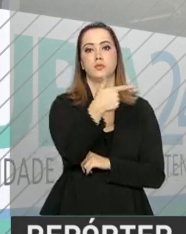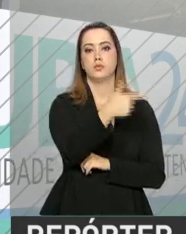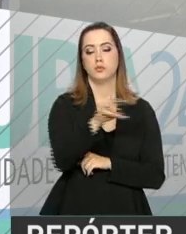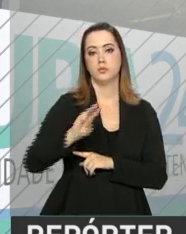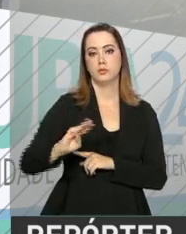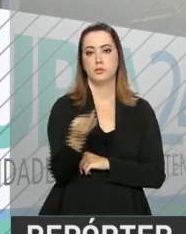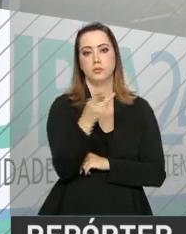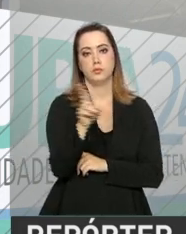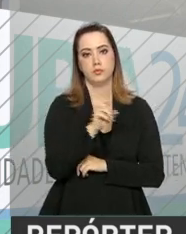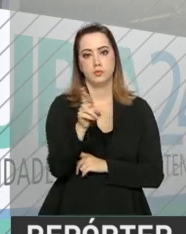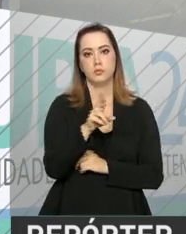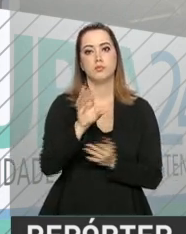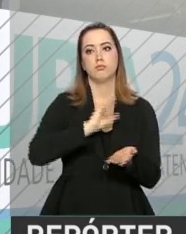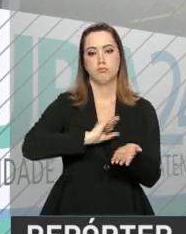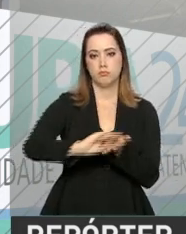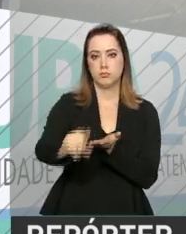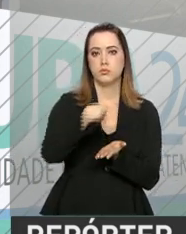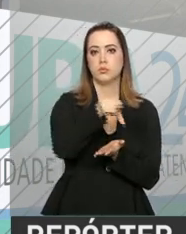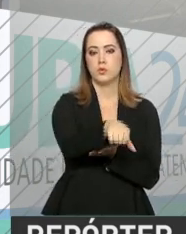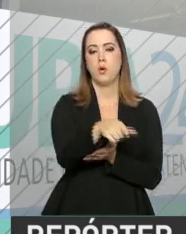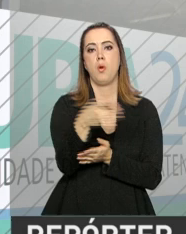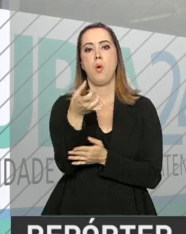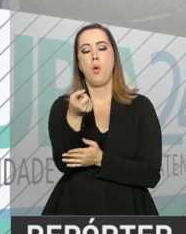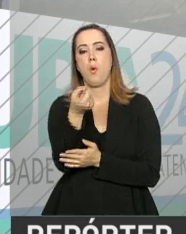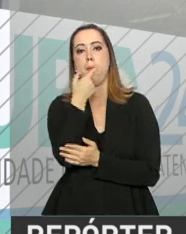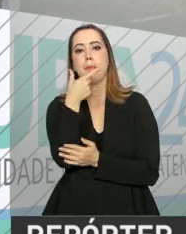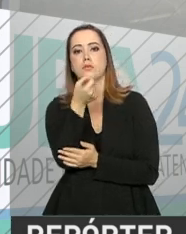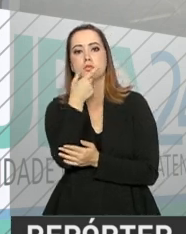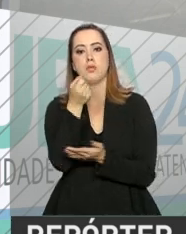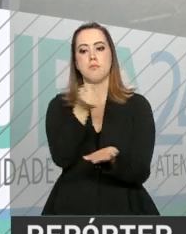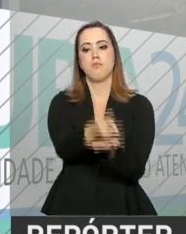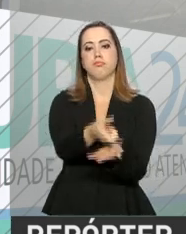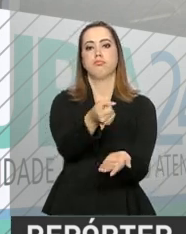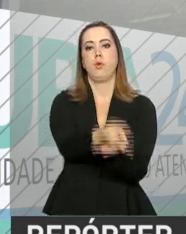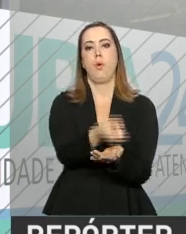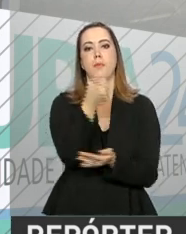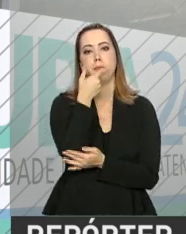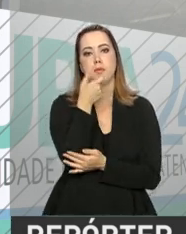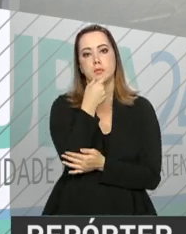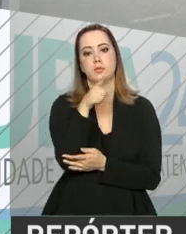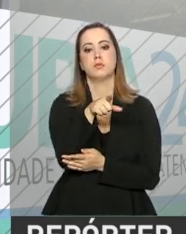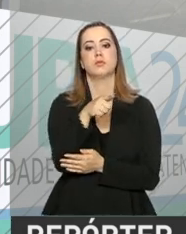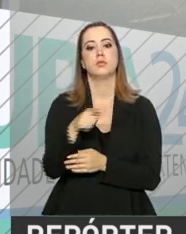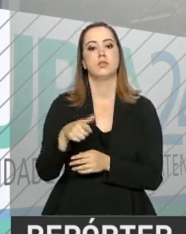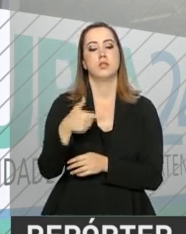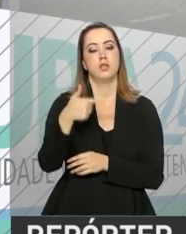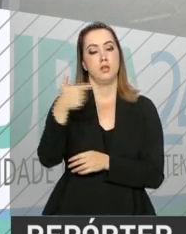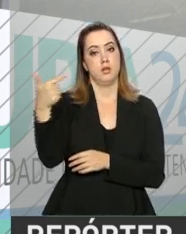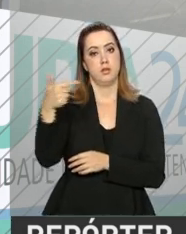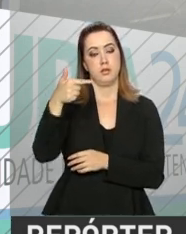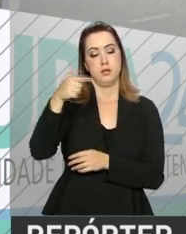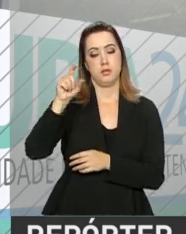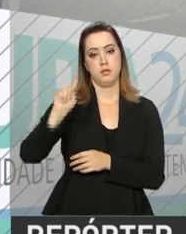R$ 222 milhões vão para a compra de medicamentos. São R$ 7,5 milhões a mais de remédios.